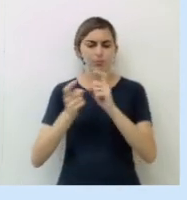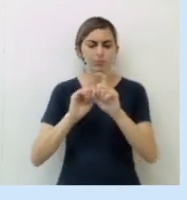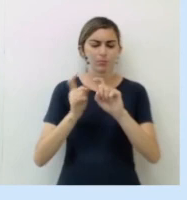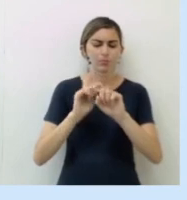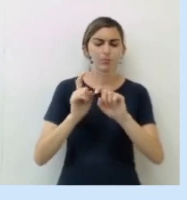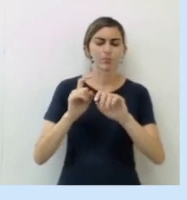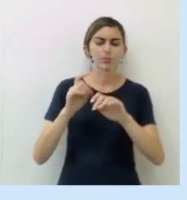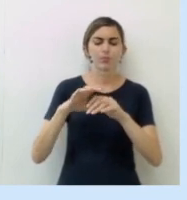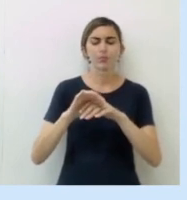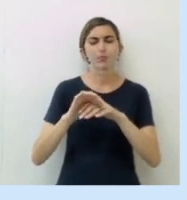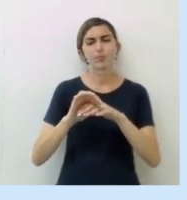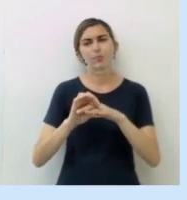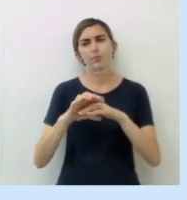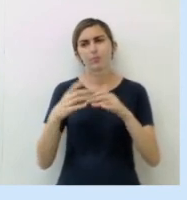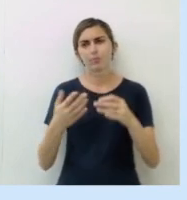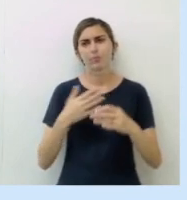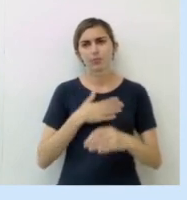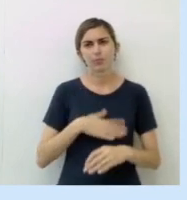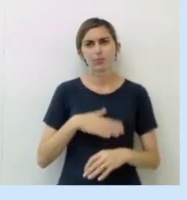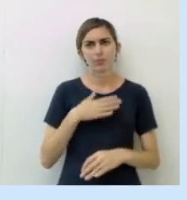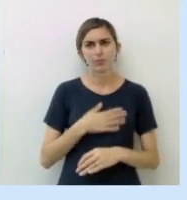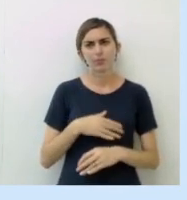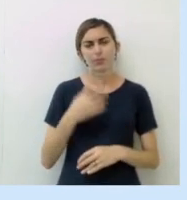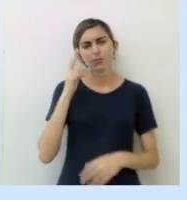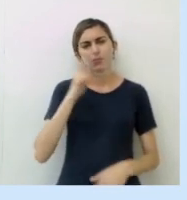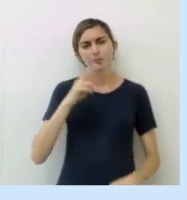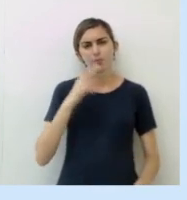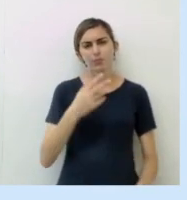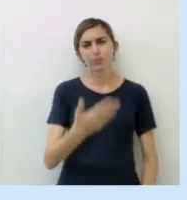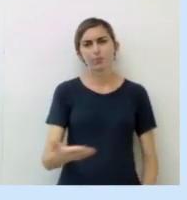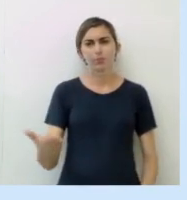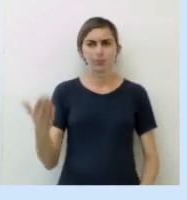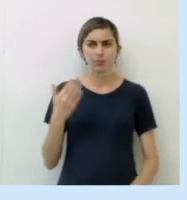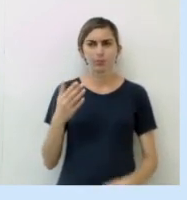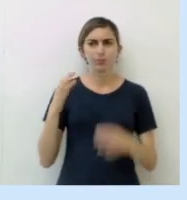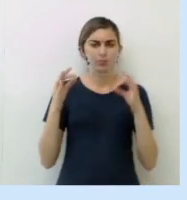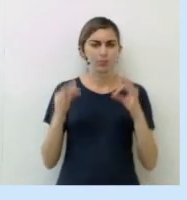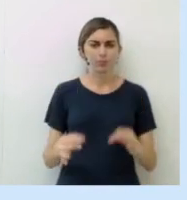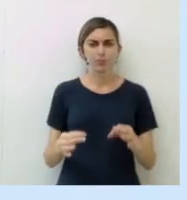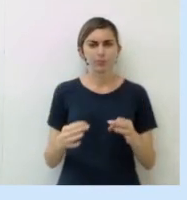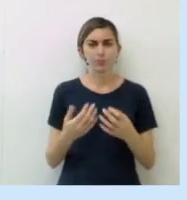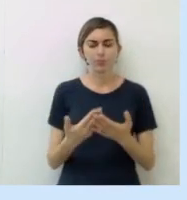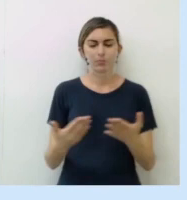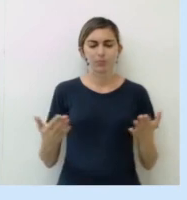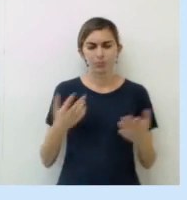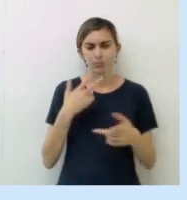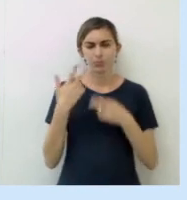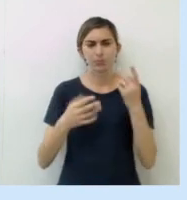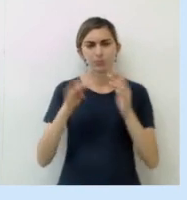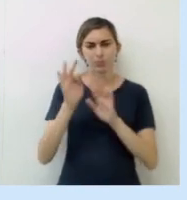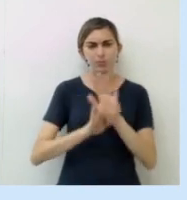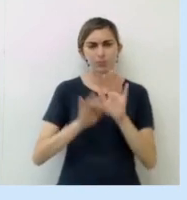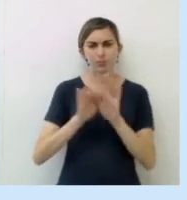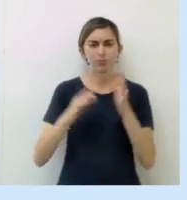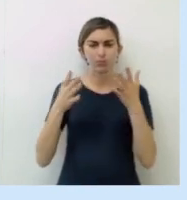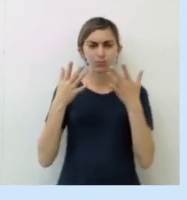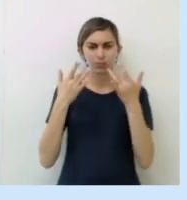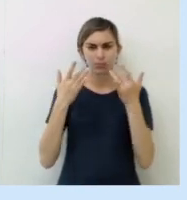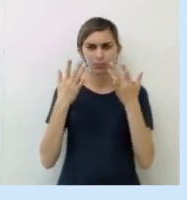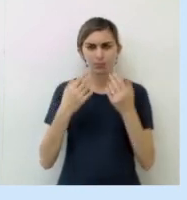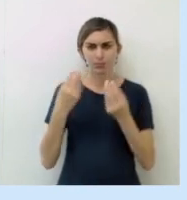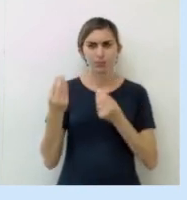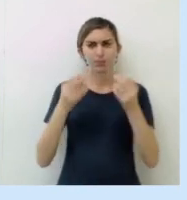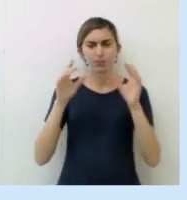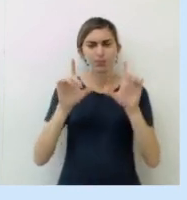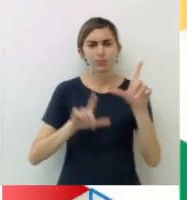diálogo. E aqui, lembrar a vocês justamente que quando eu falar texto dramático, como está na